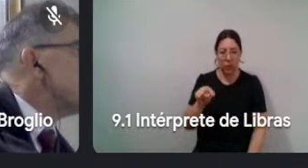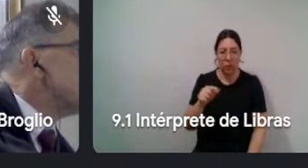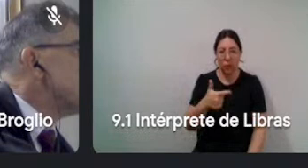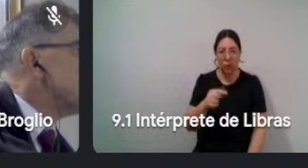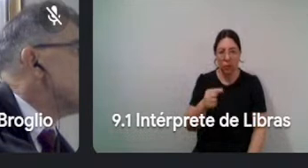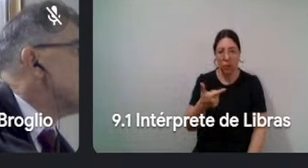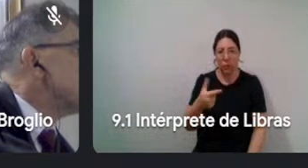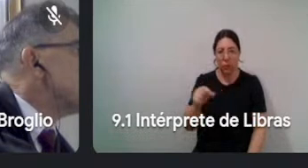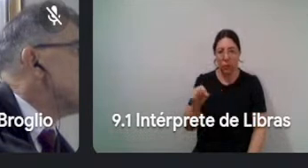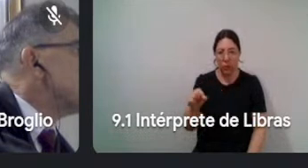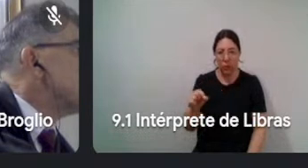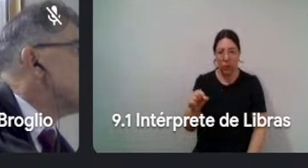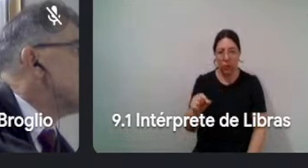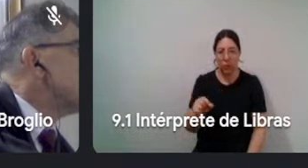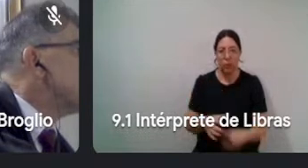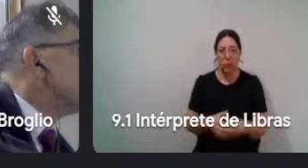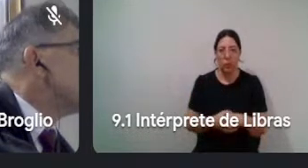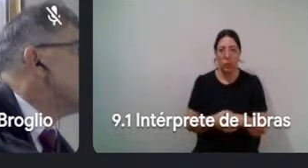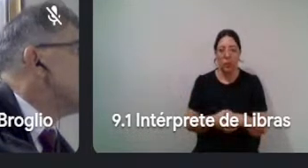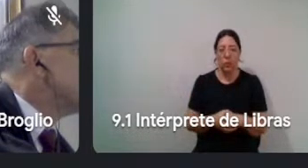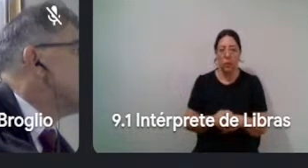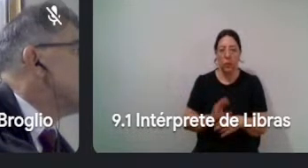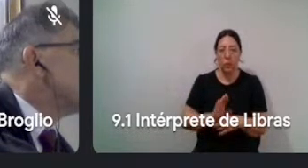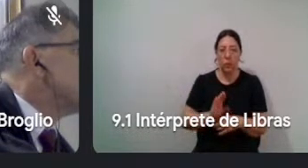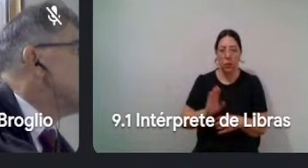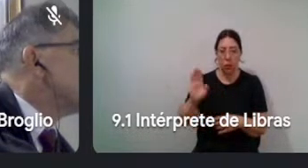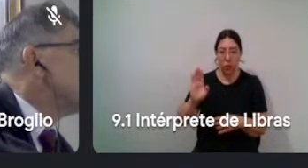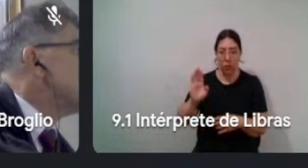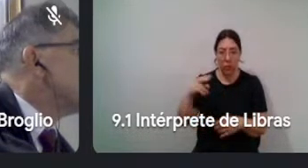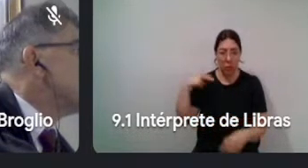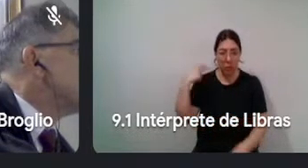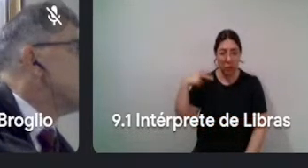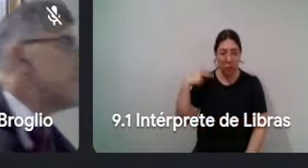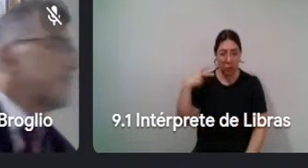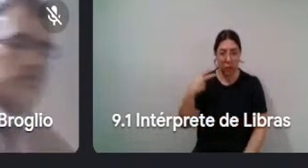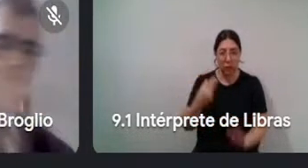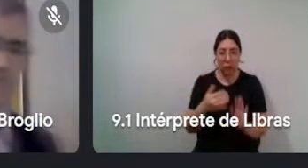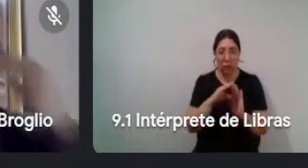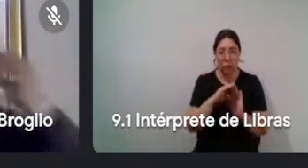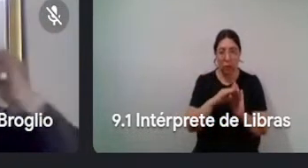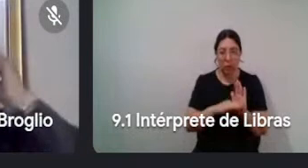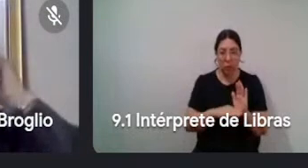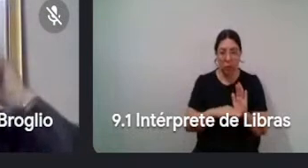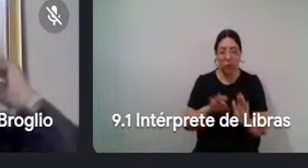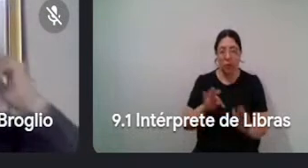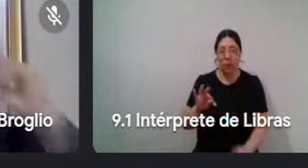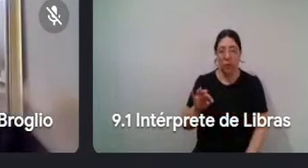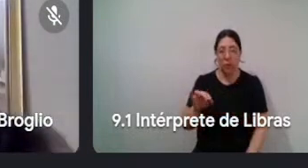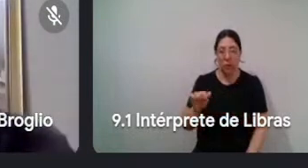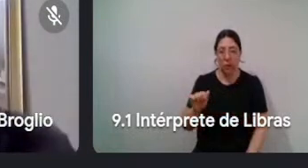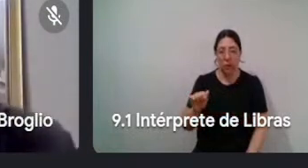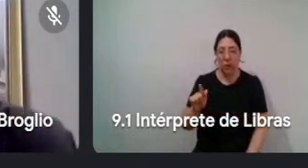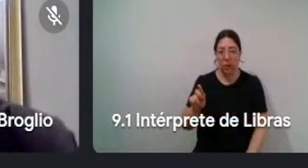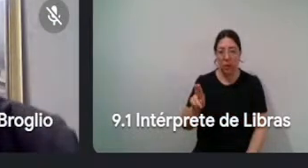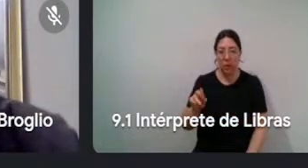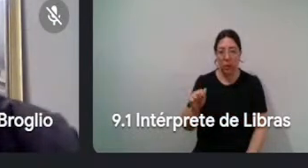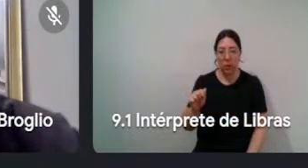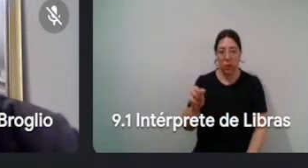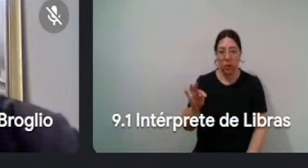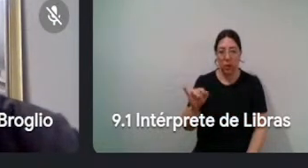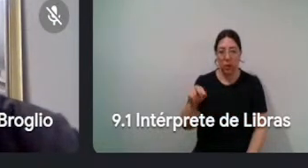prestação de contas de candidato a cargo a vereador. A origem de Taguatinga, Tocantins, a relatoria do juiz José Maria